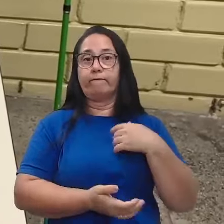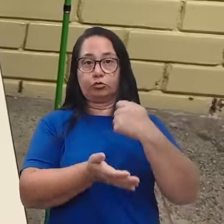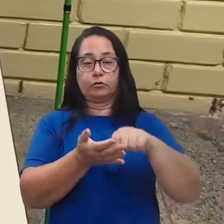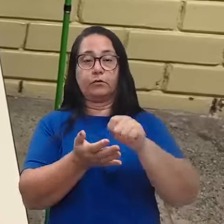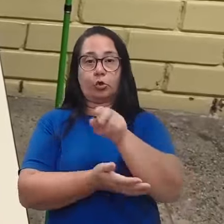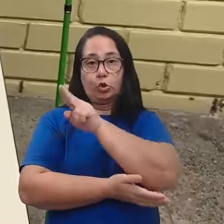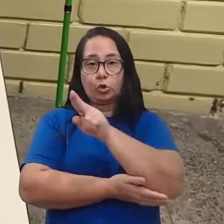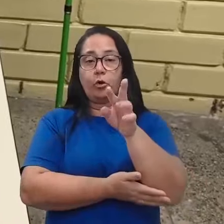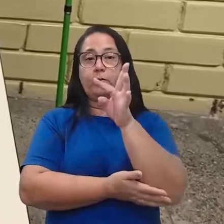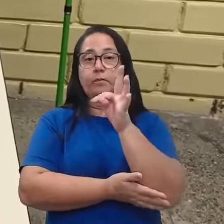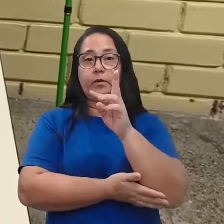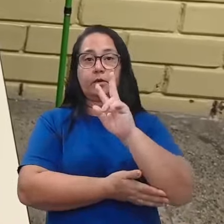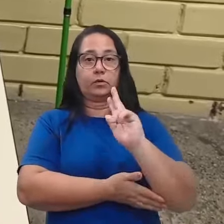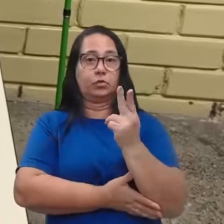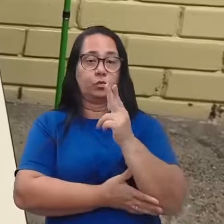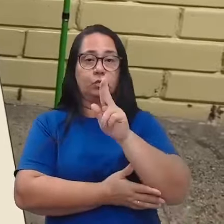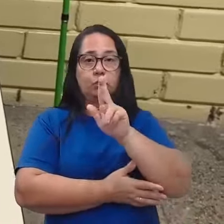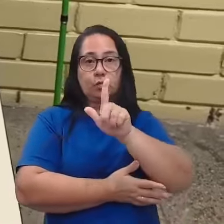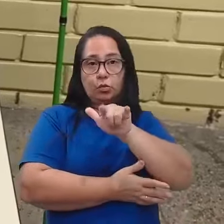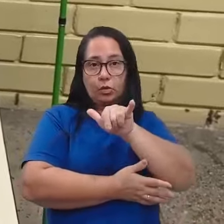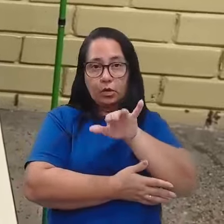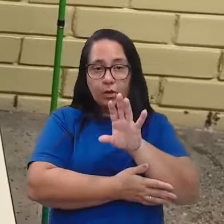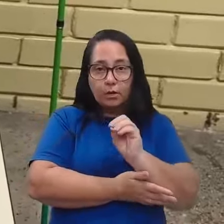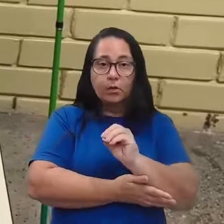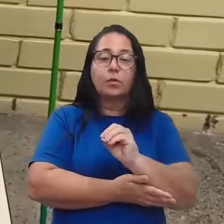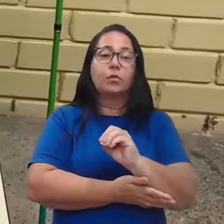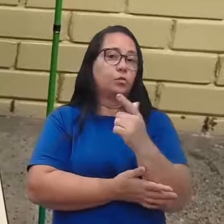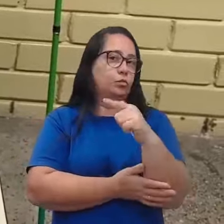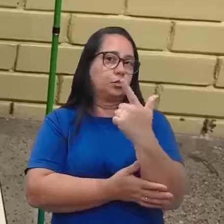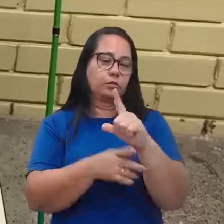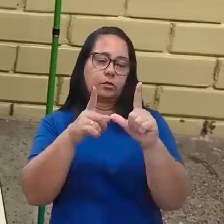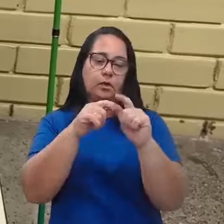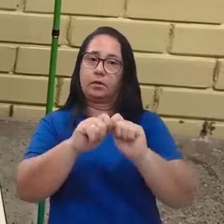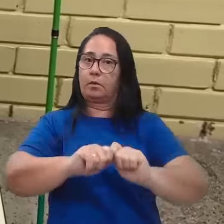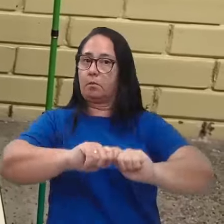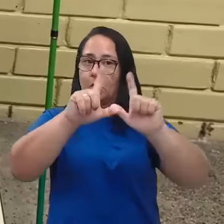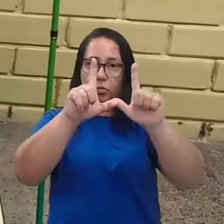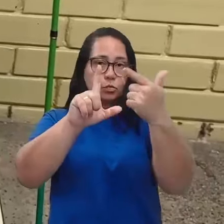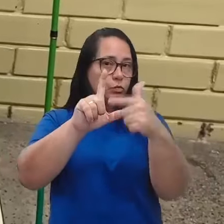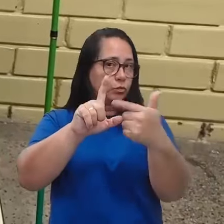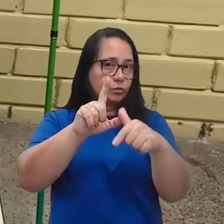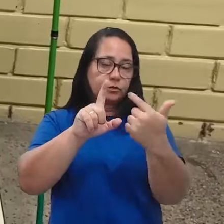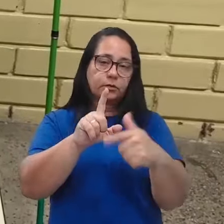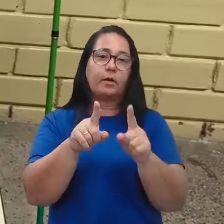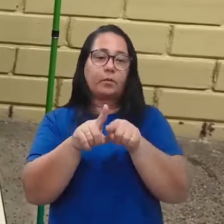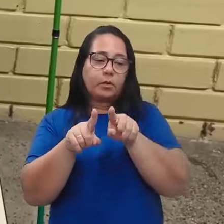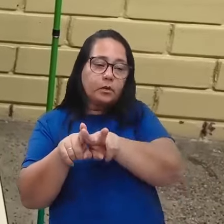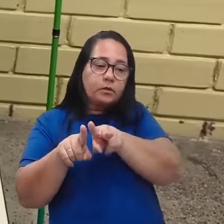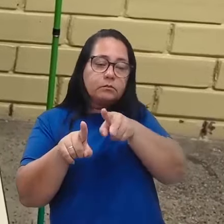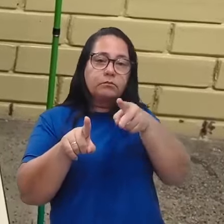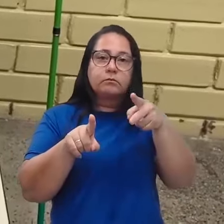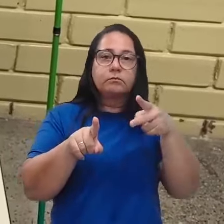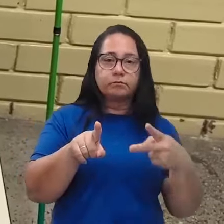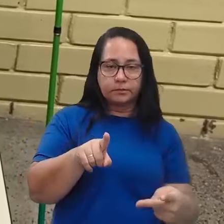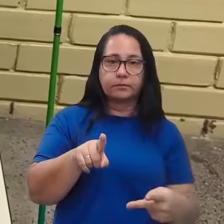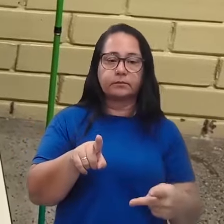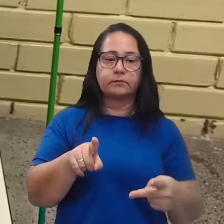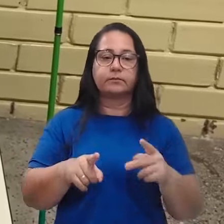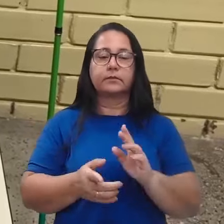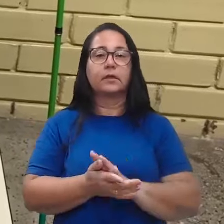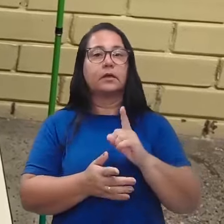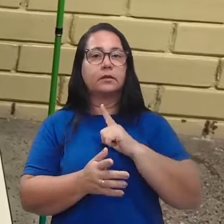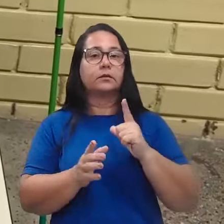Então, sinal de maiúsculo, porque não tem uma letra maiúscula para braile. um código que eu digo que a letra seguinte é maiúscula. E aí, aqui,